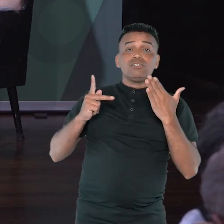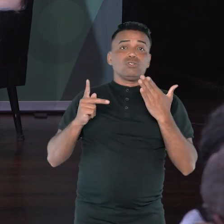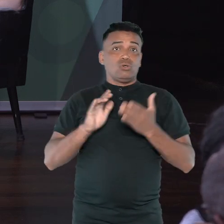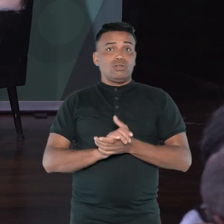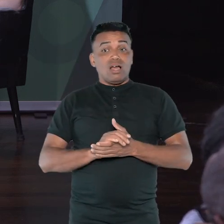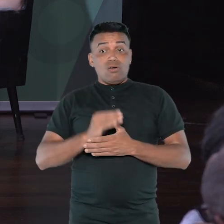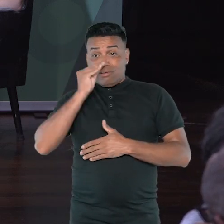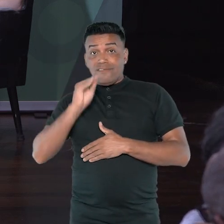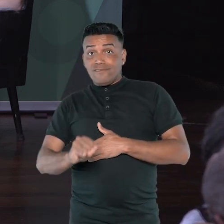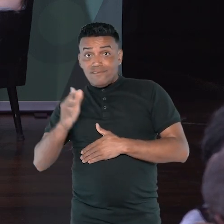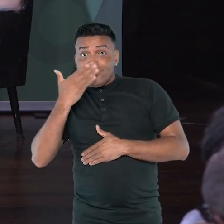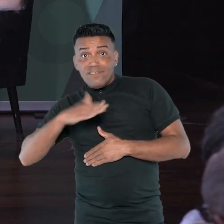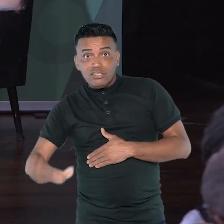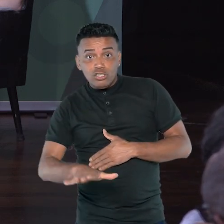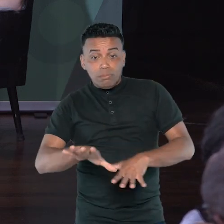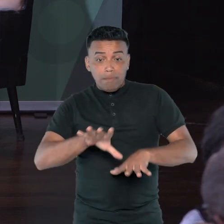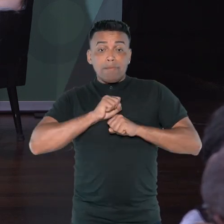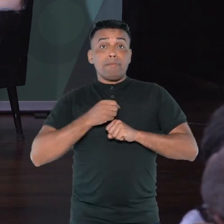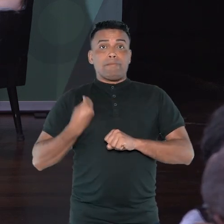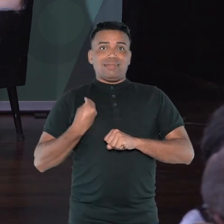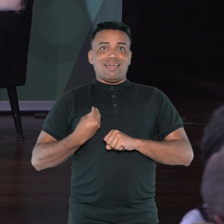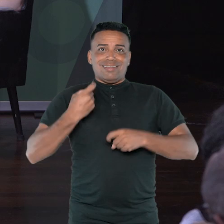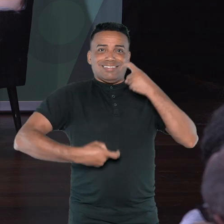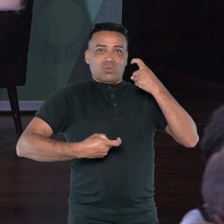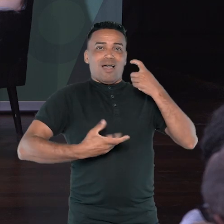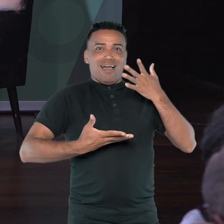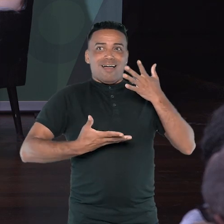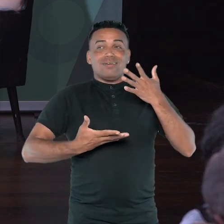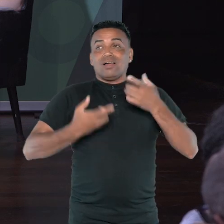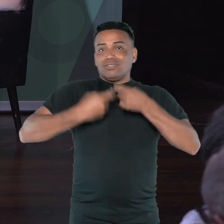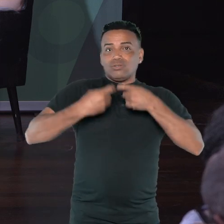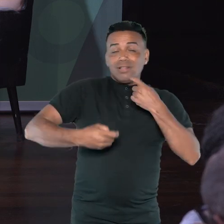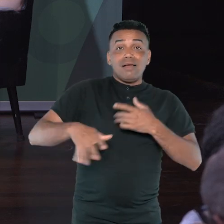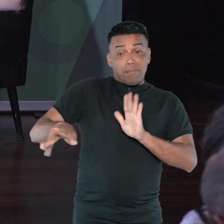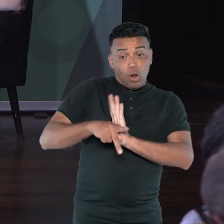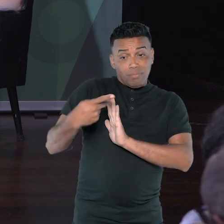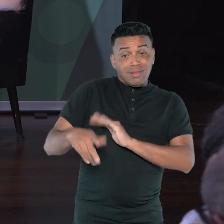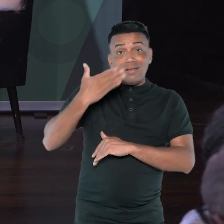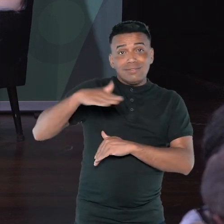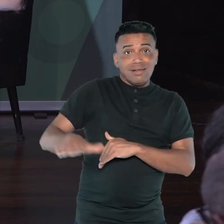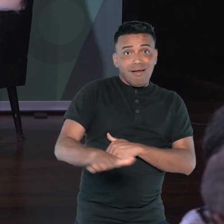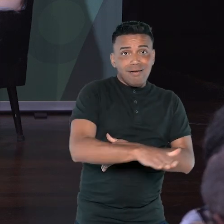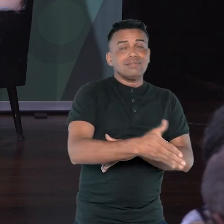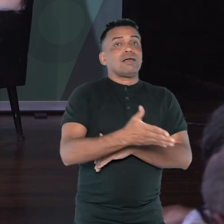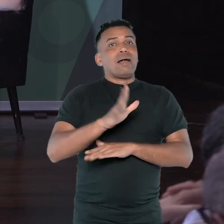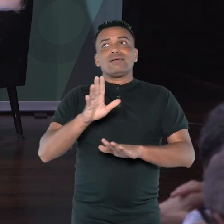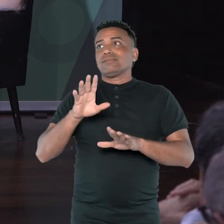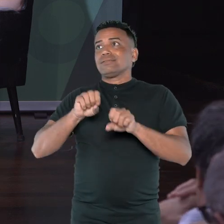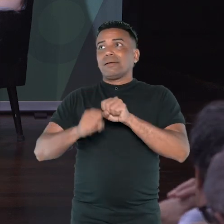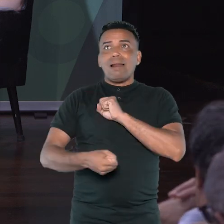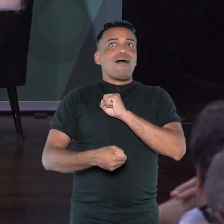o infantil está presente no sexual, haja vista a sexualidade das crianças, mas de quebrar com o